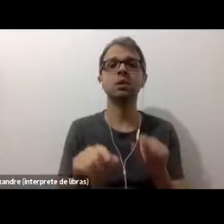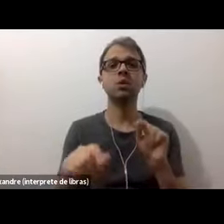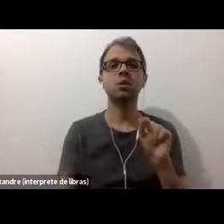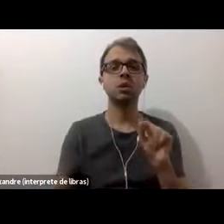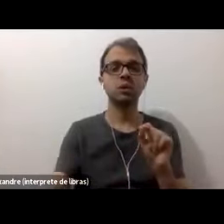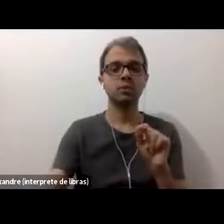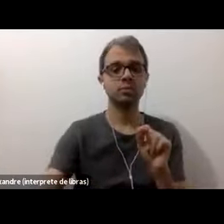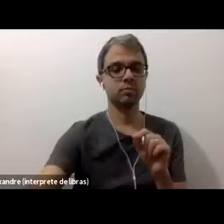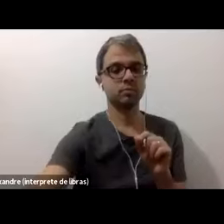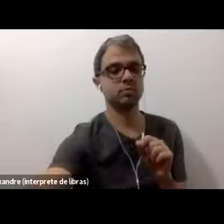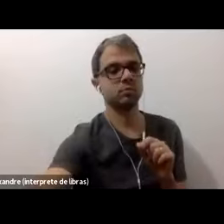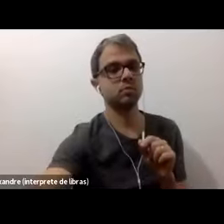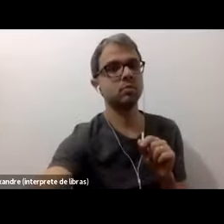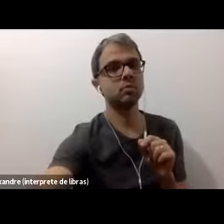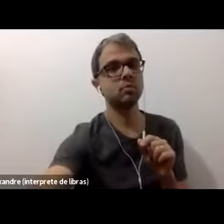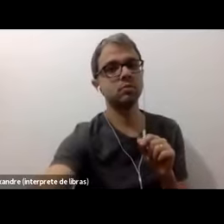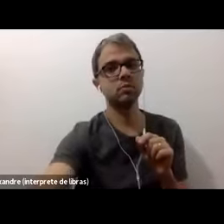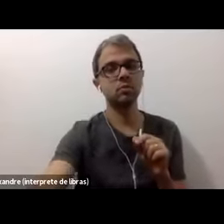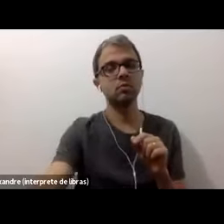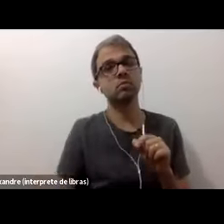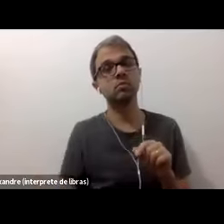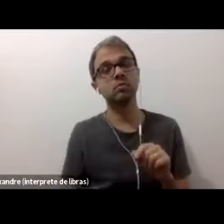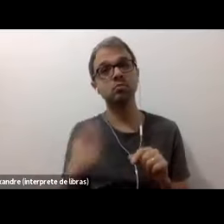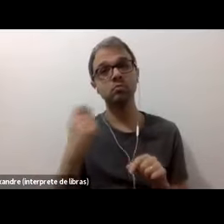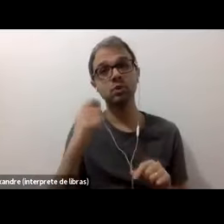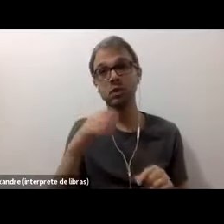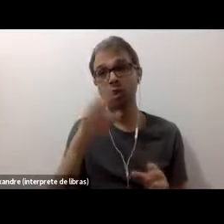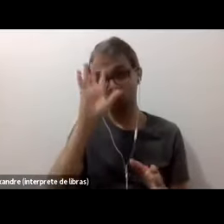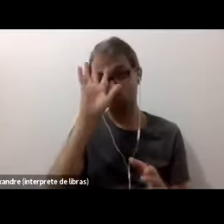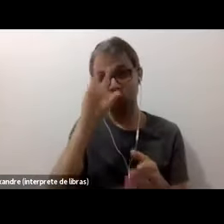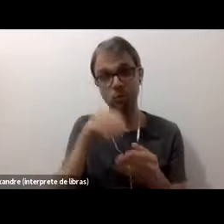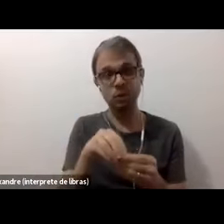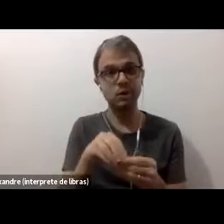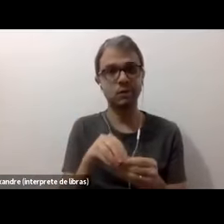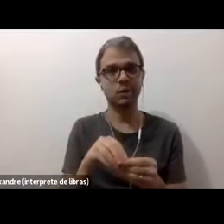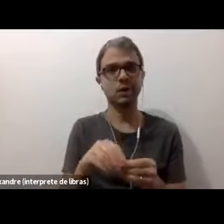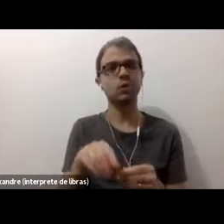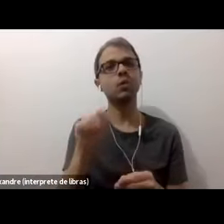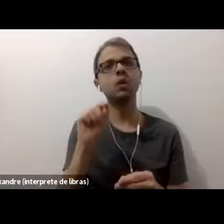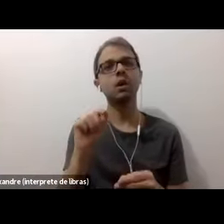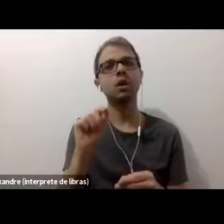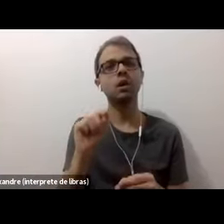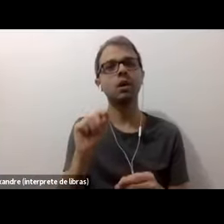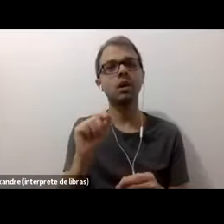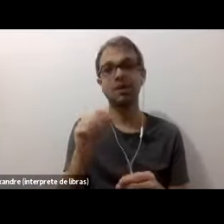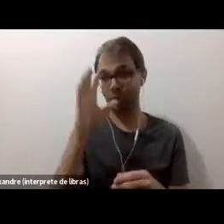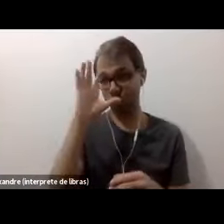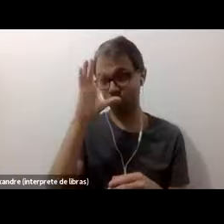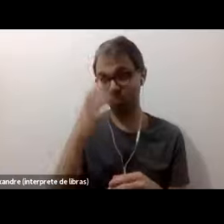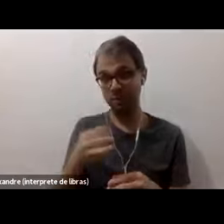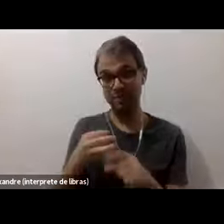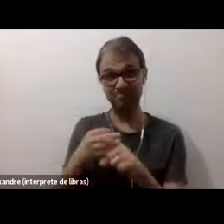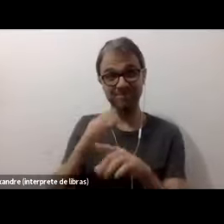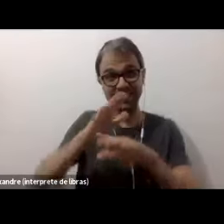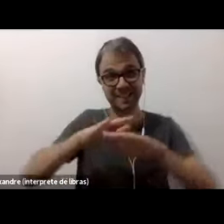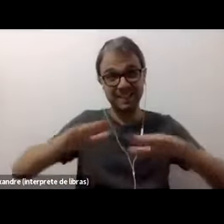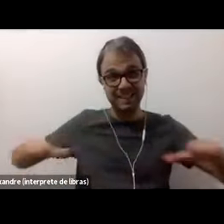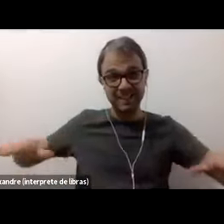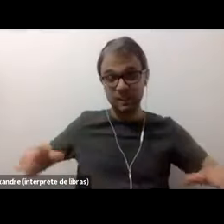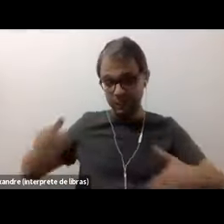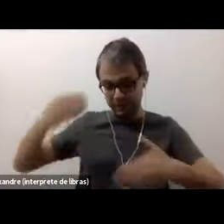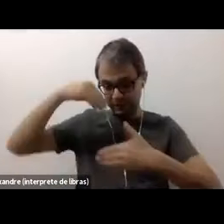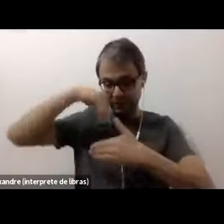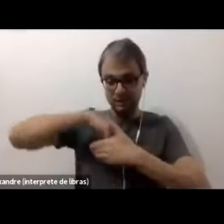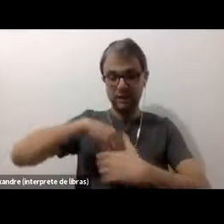esses sentimentos, compreender todo esse sentimento que é gerado dentro desse momento de pandemia, a comunicação em casa